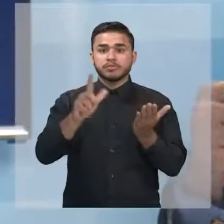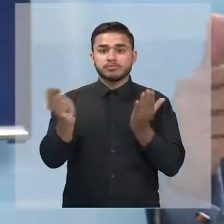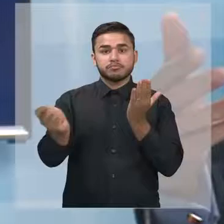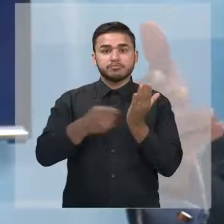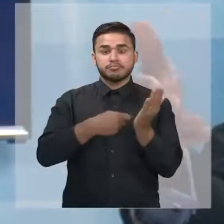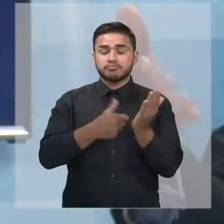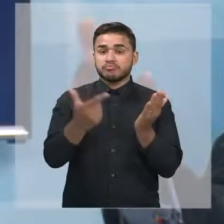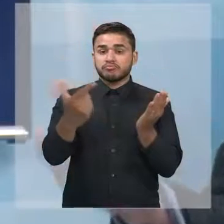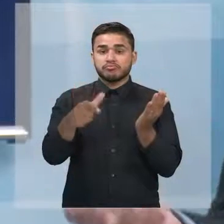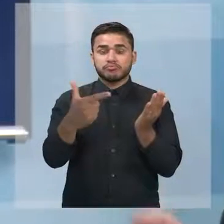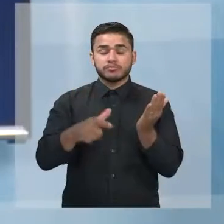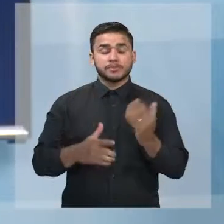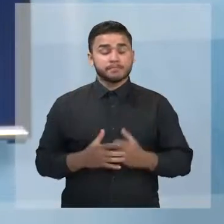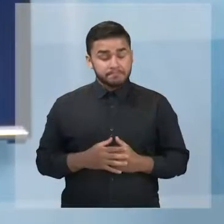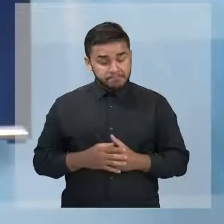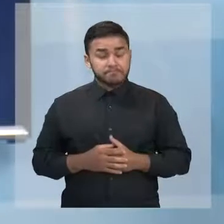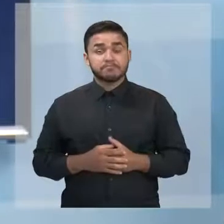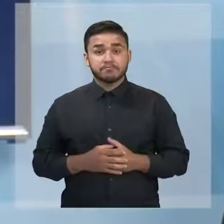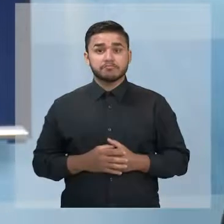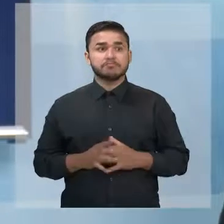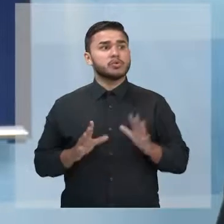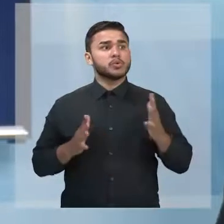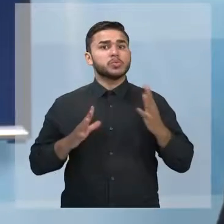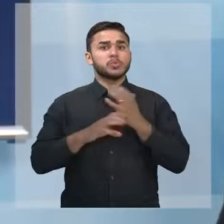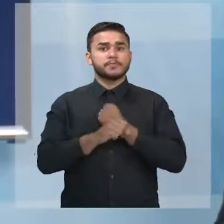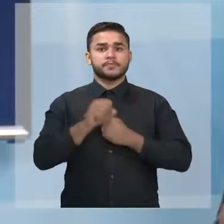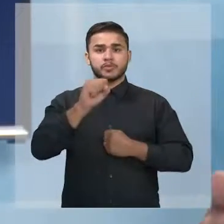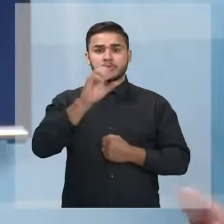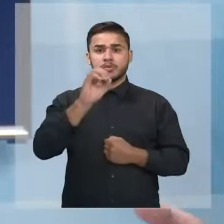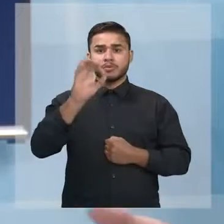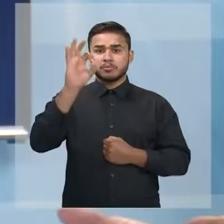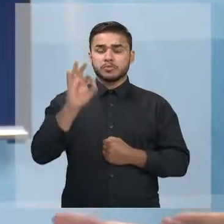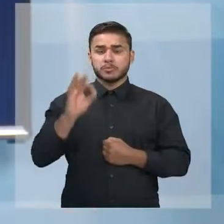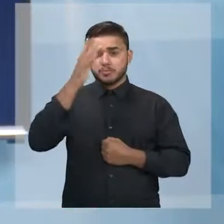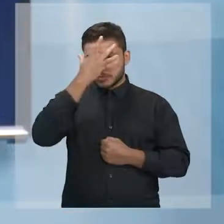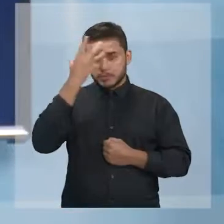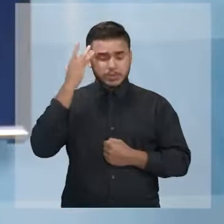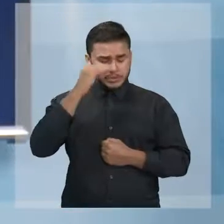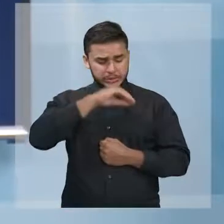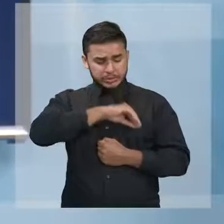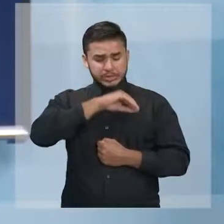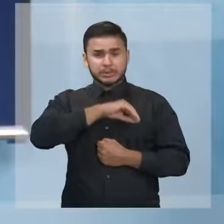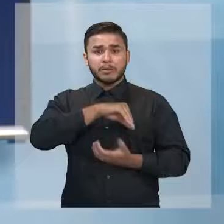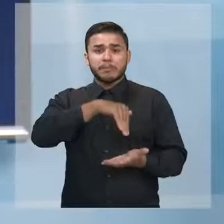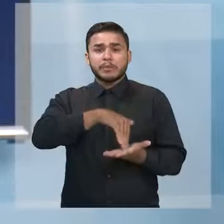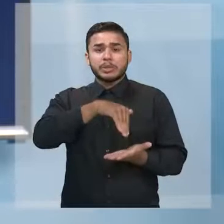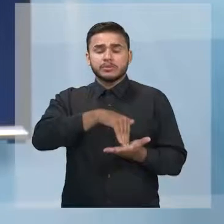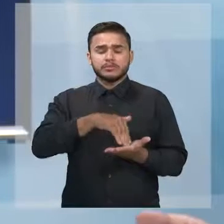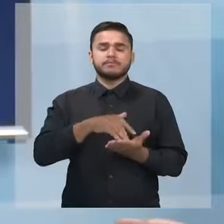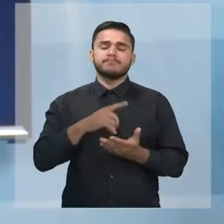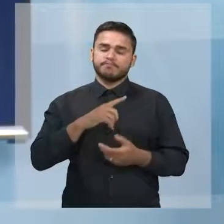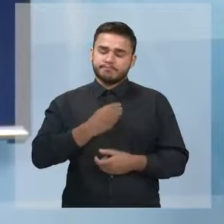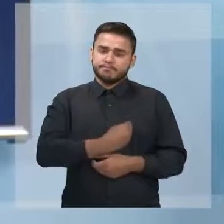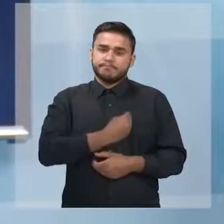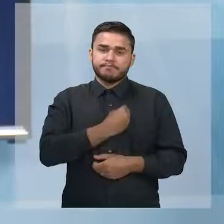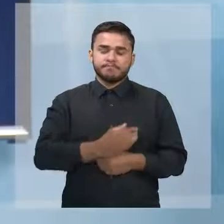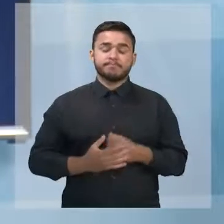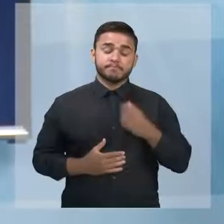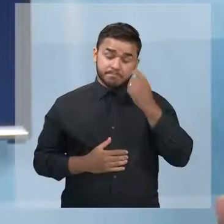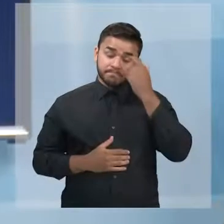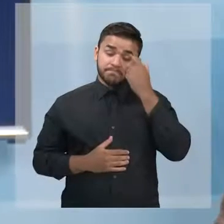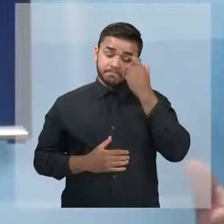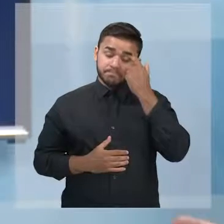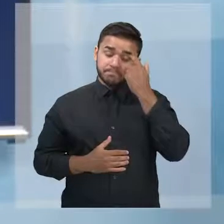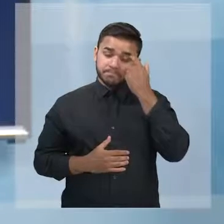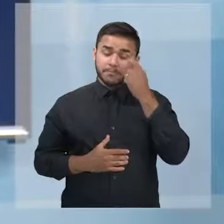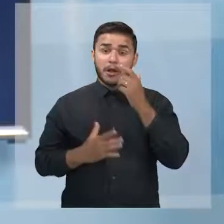que 80% dessa população sobrevive com um salário mínimo. Pessoas